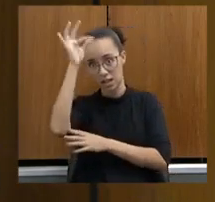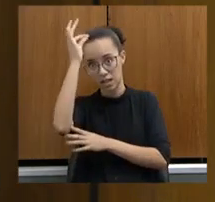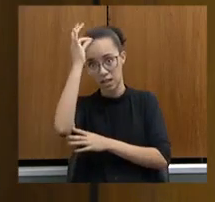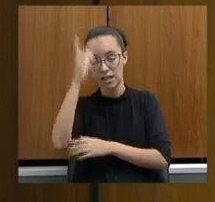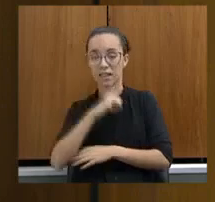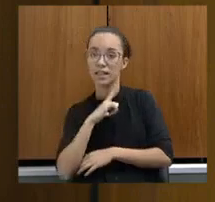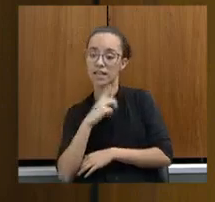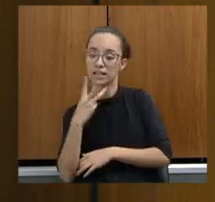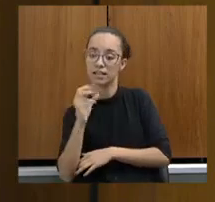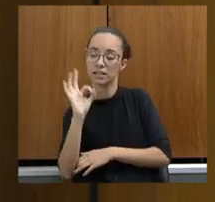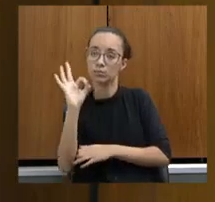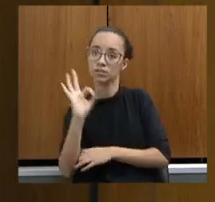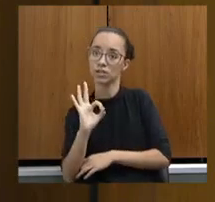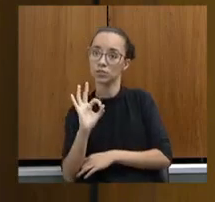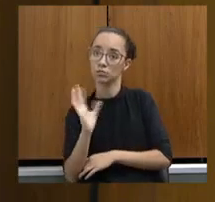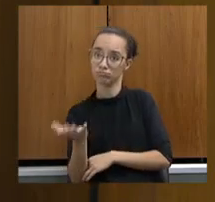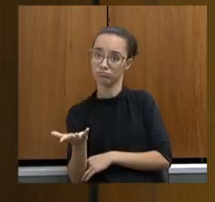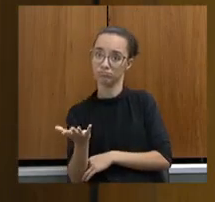30%